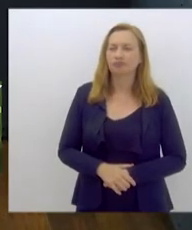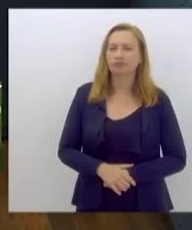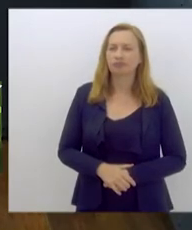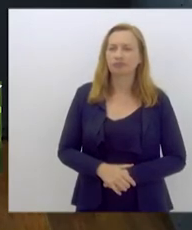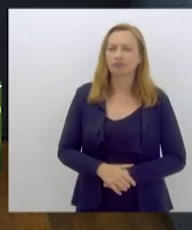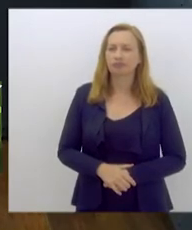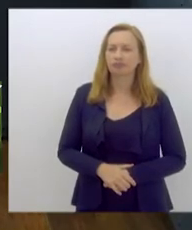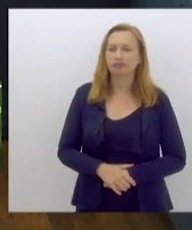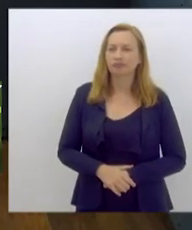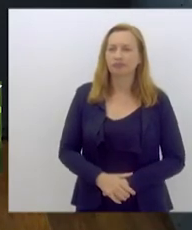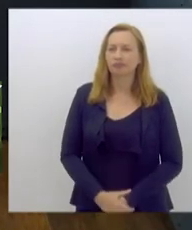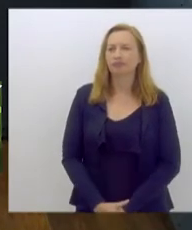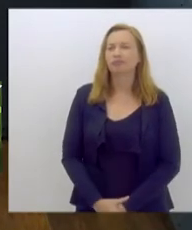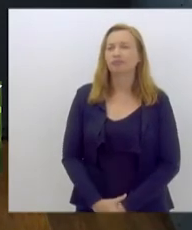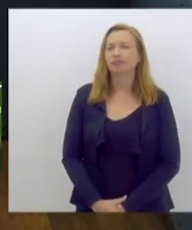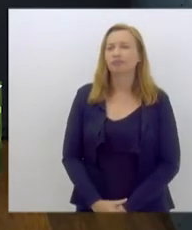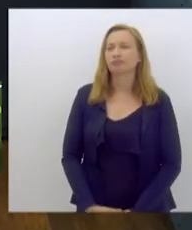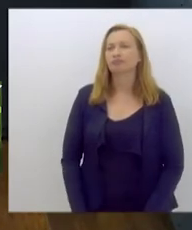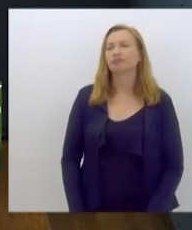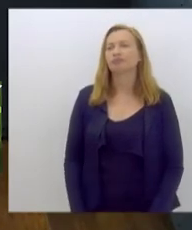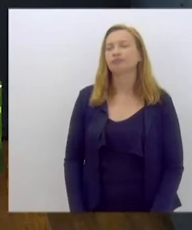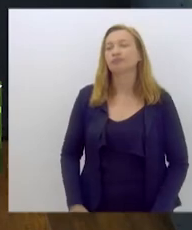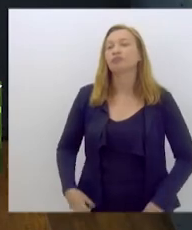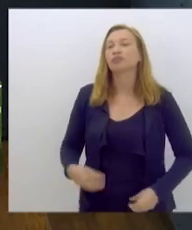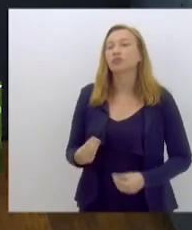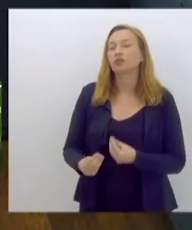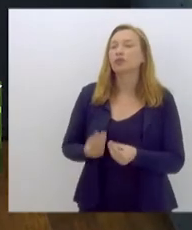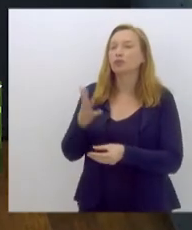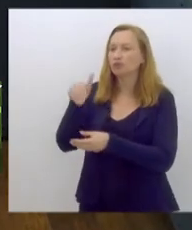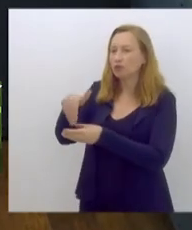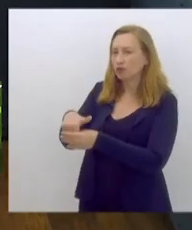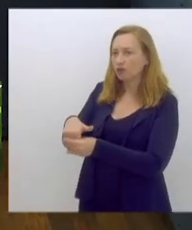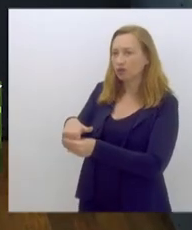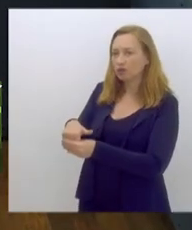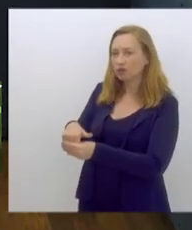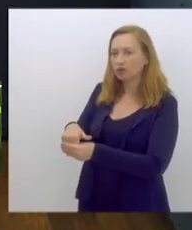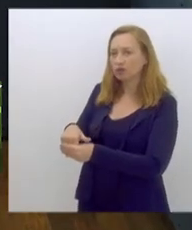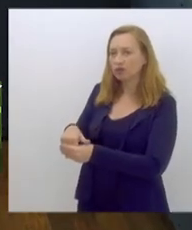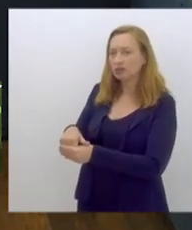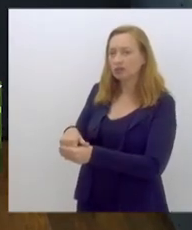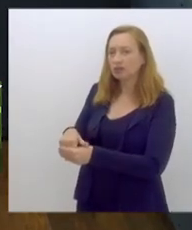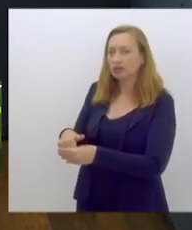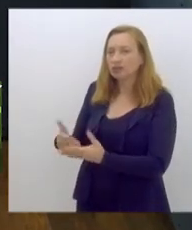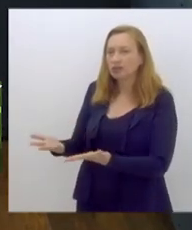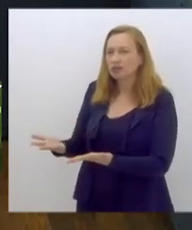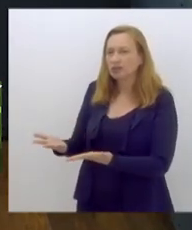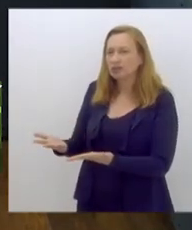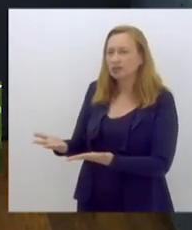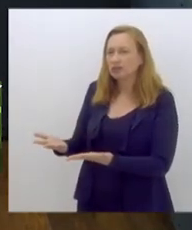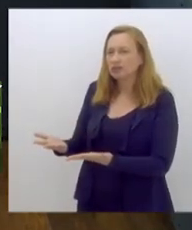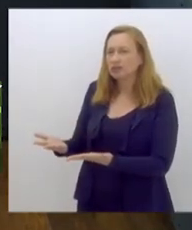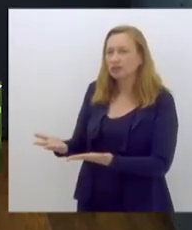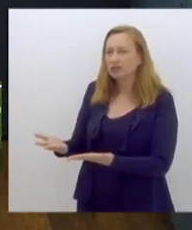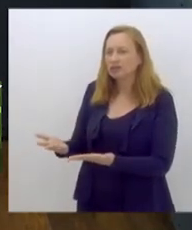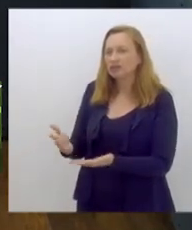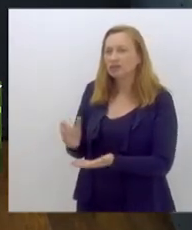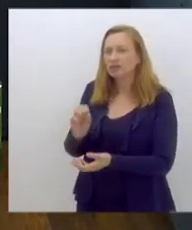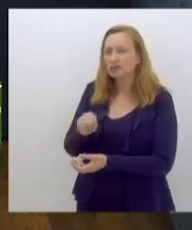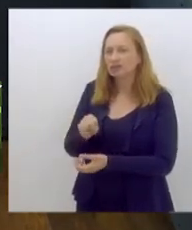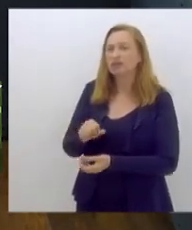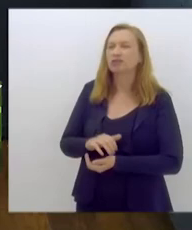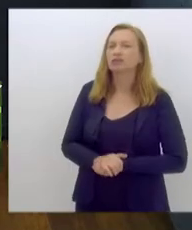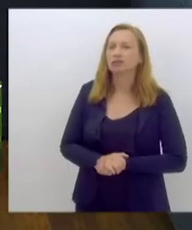Tá bom. Como vota? Volta para discutir. Sim, volta para discutir semana que vem. Votou favorável?